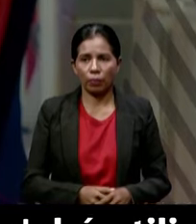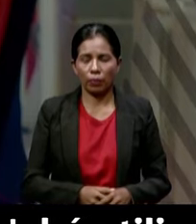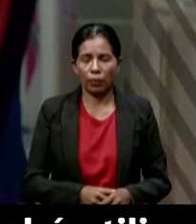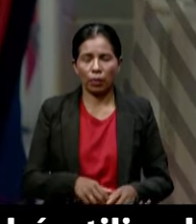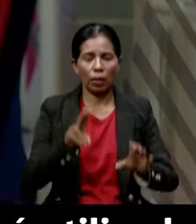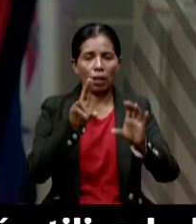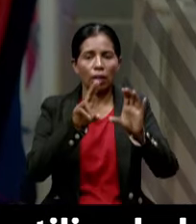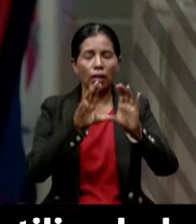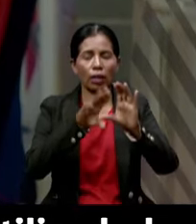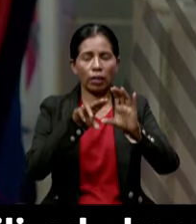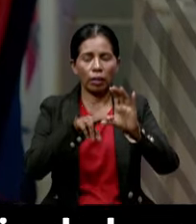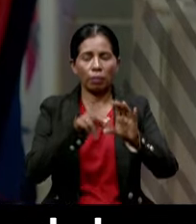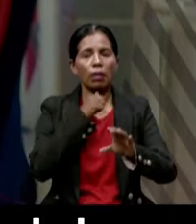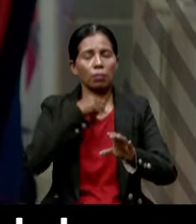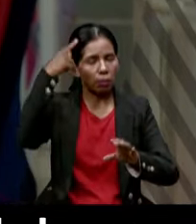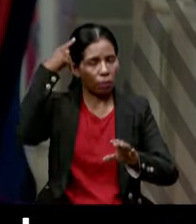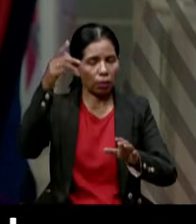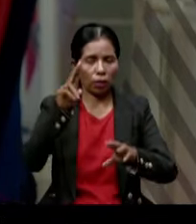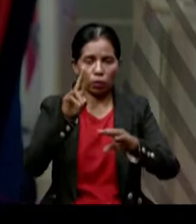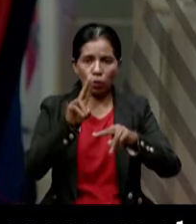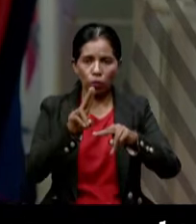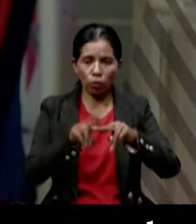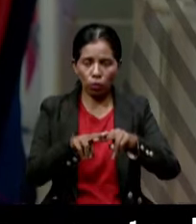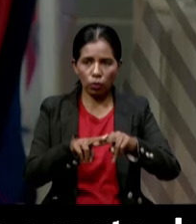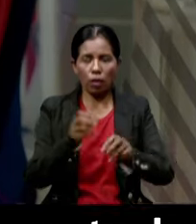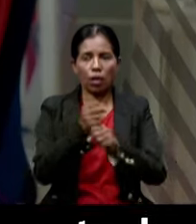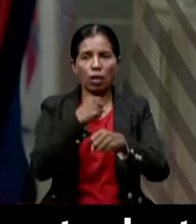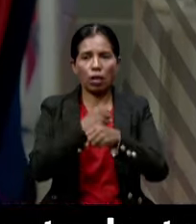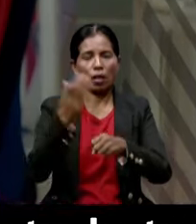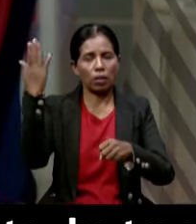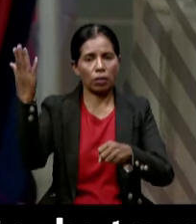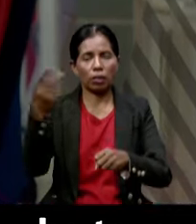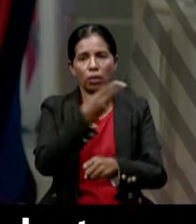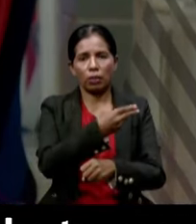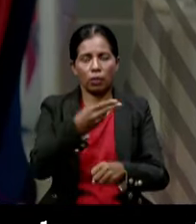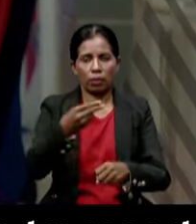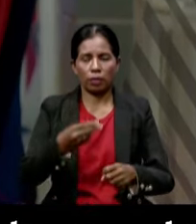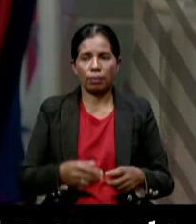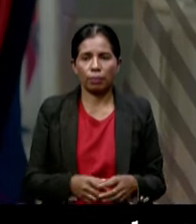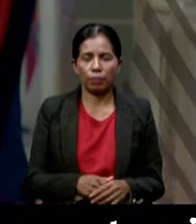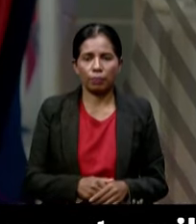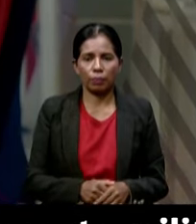Kadera bamu papa tutur hori presidi misa ia tasitolu halo iha Indonesia.